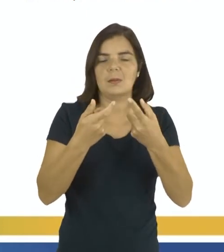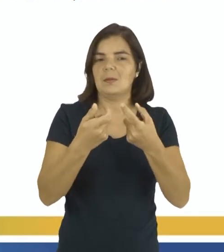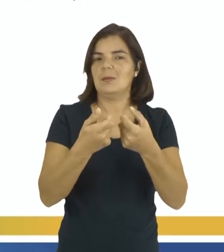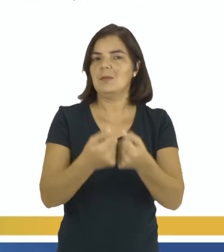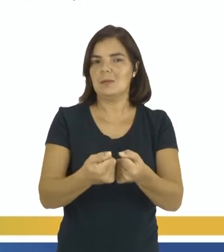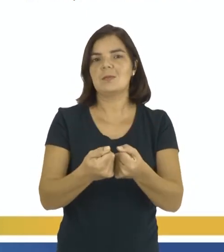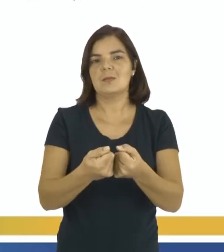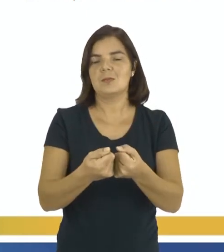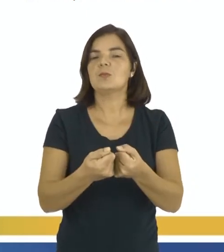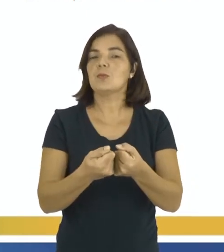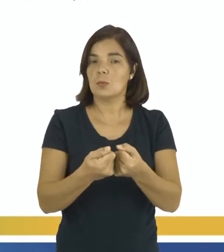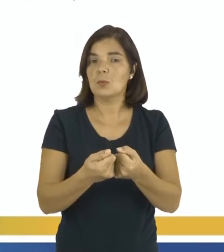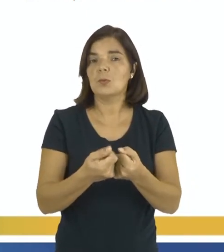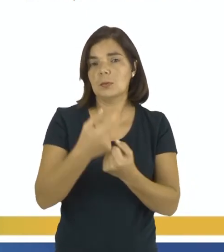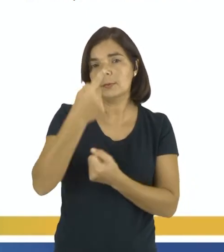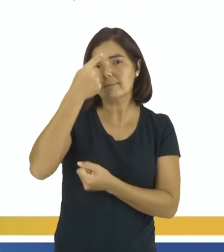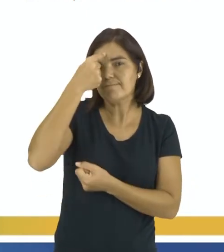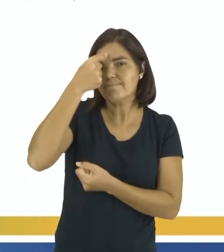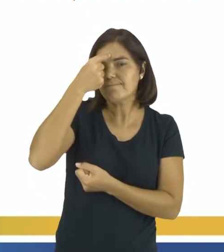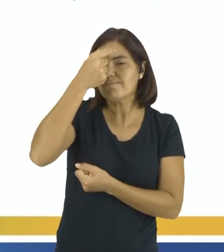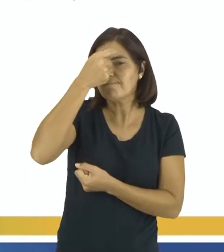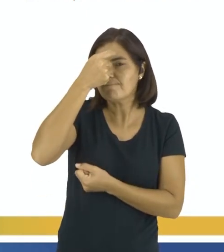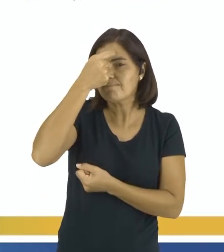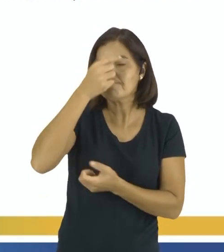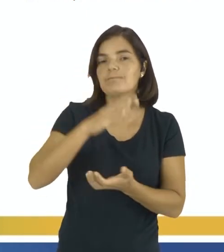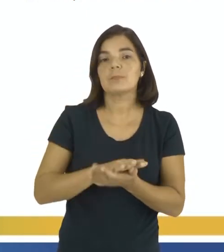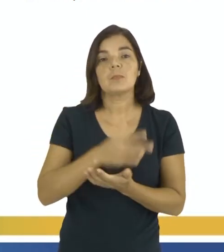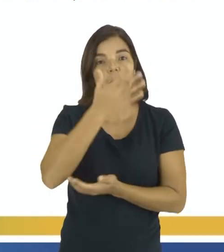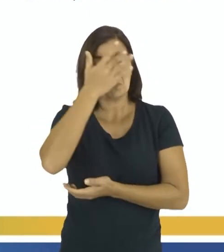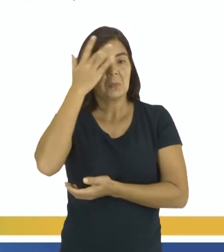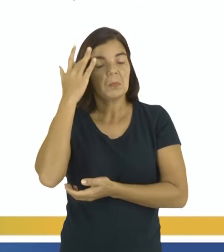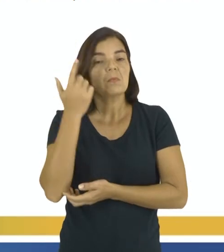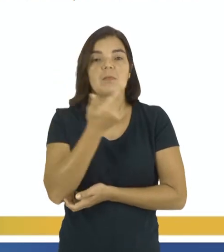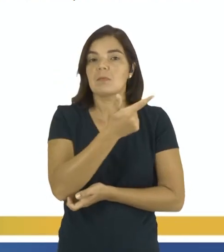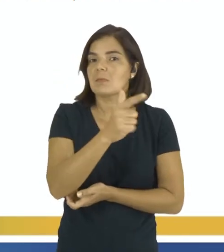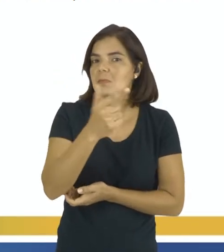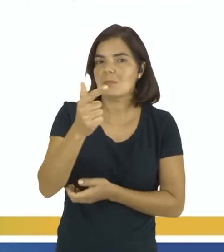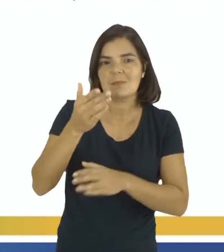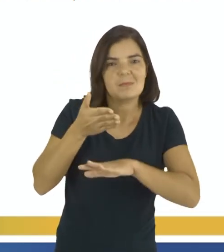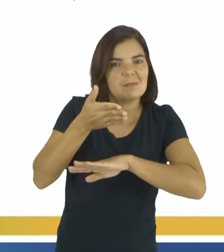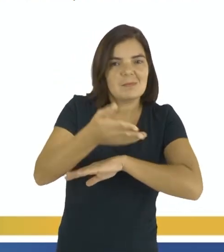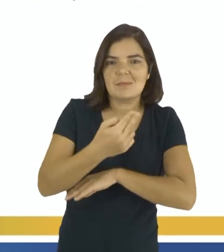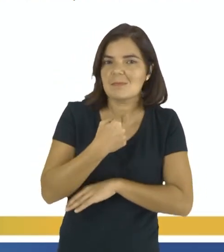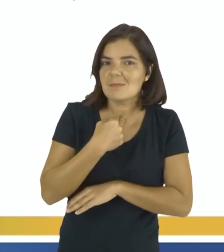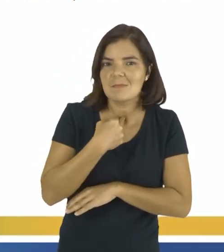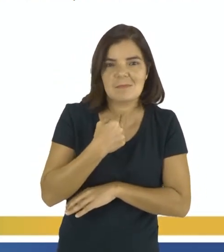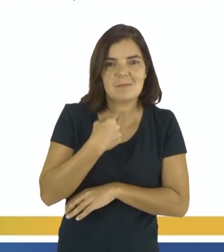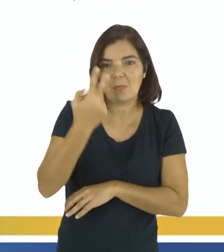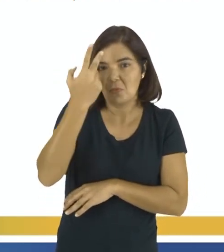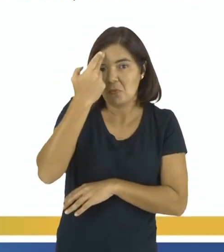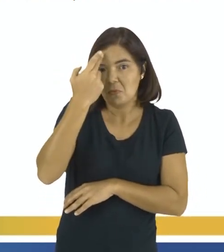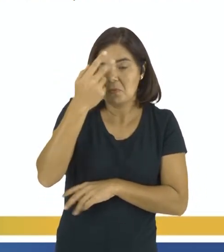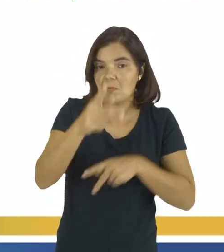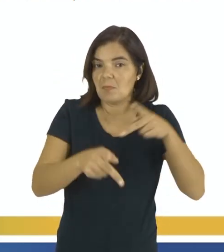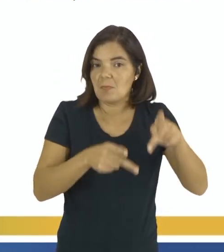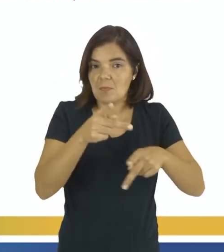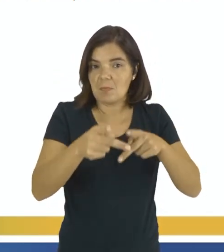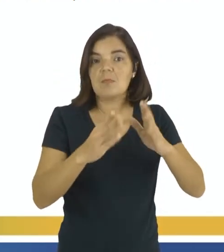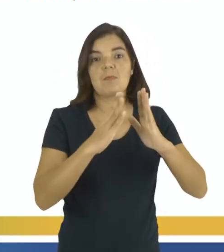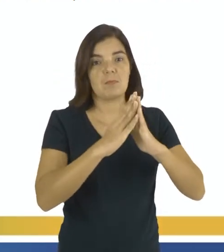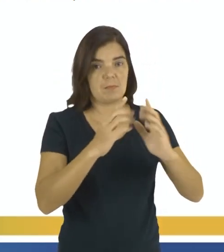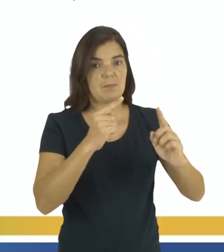essa produção intelectual, tá? Então, as pessoas não tinham acesso, as pessoas comuns, o povo. Então, a igreja